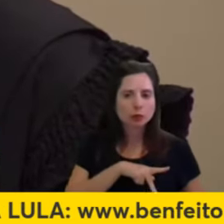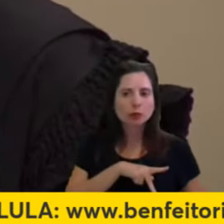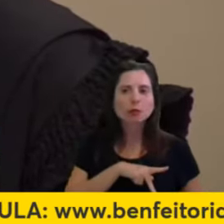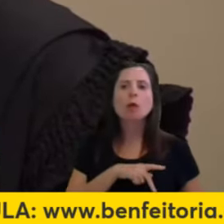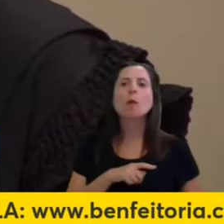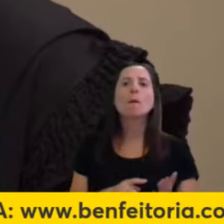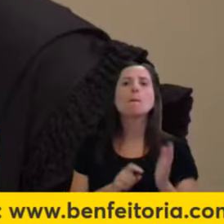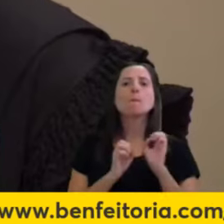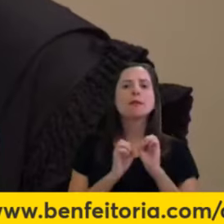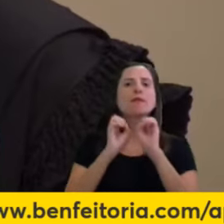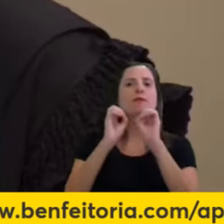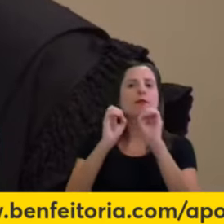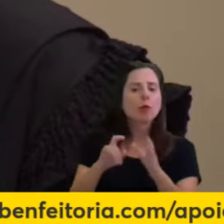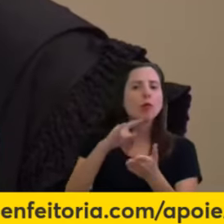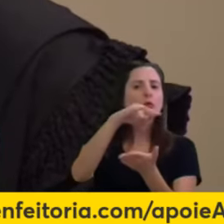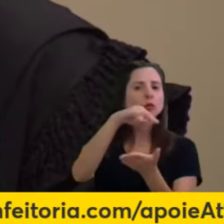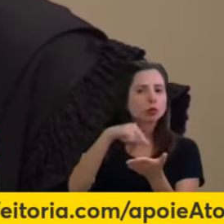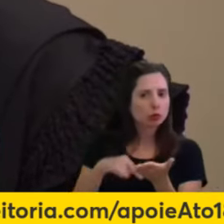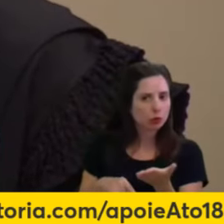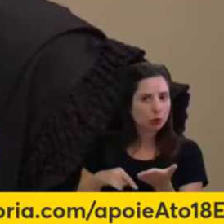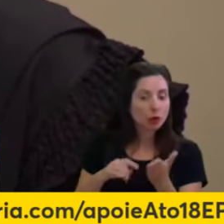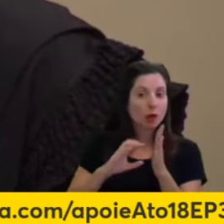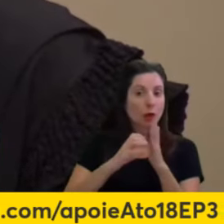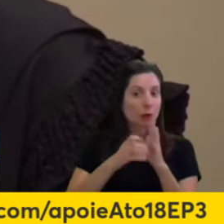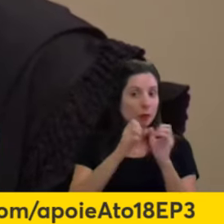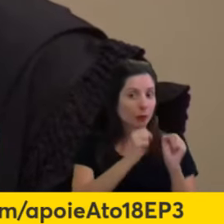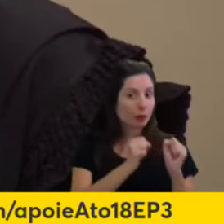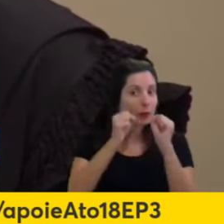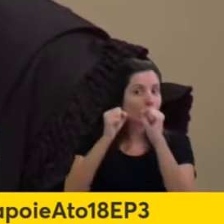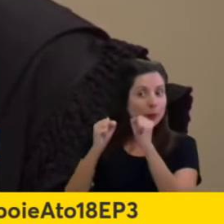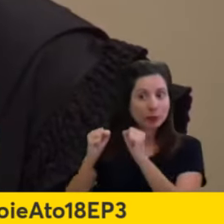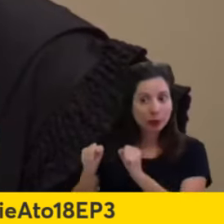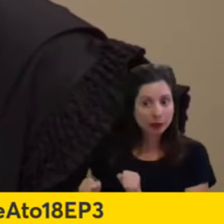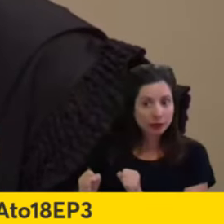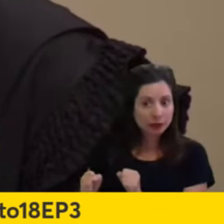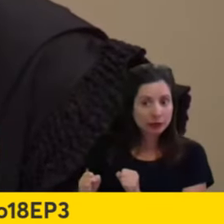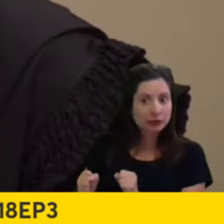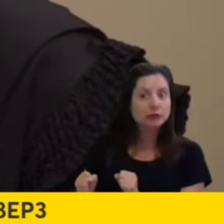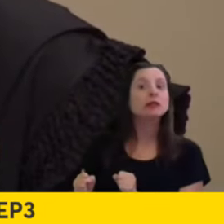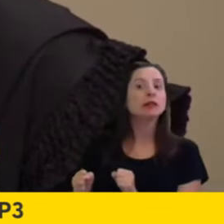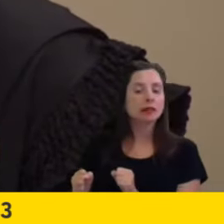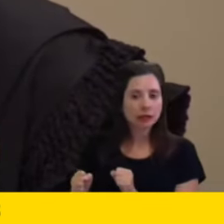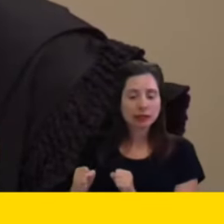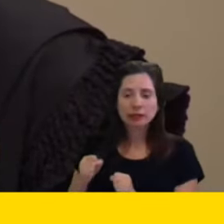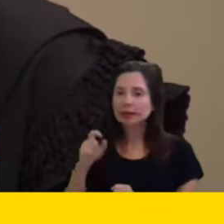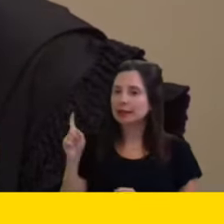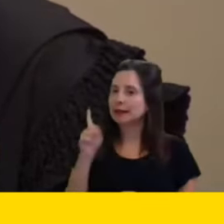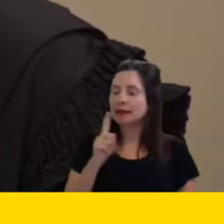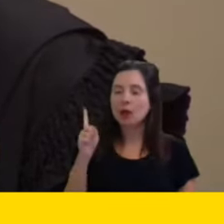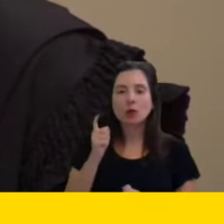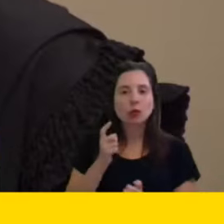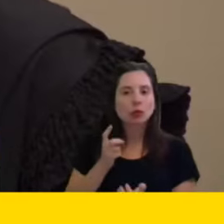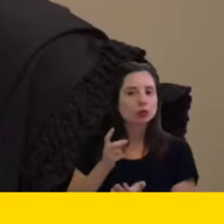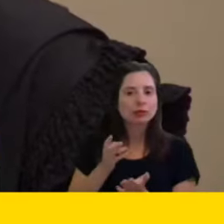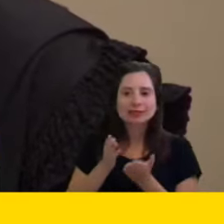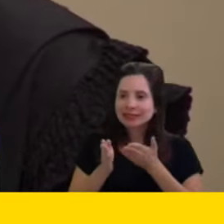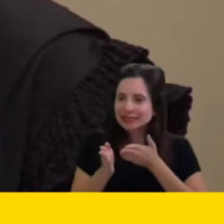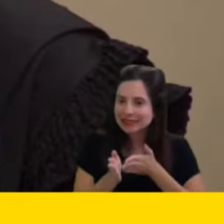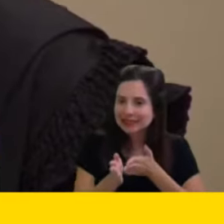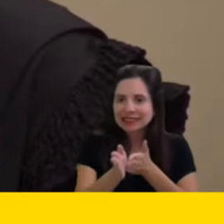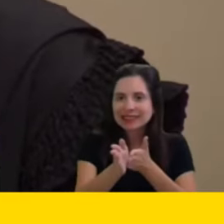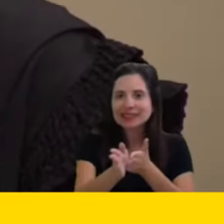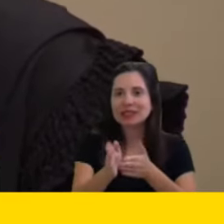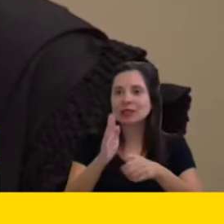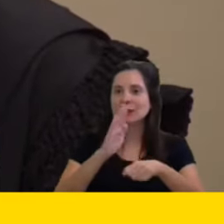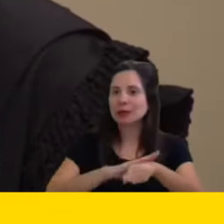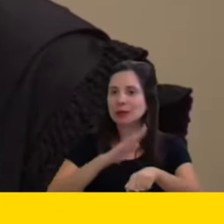de parcela da documentação o podemos não é parte na demanda de forma que o descumprimento do prazo estabelecido na ordem judicial de exibição